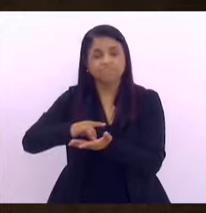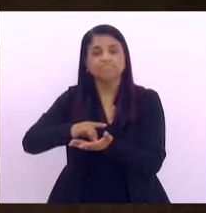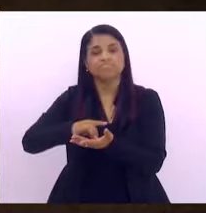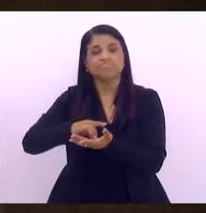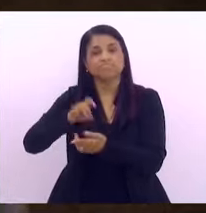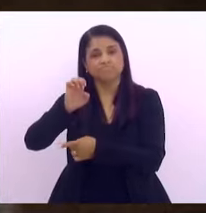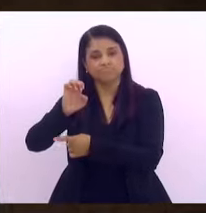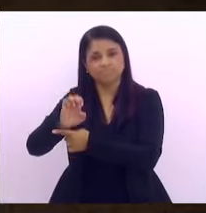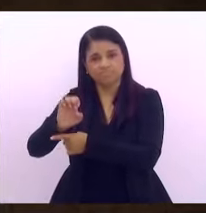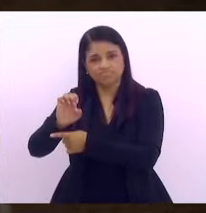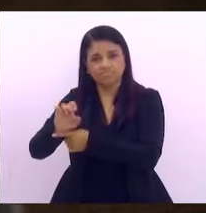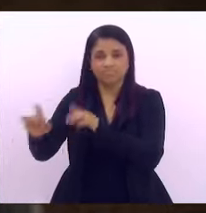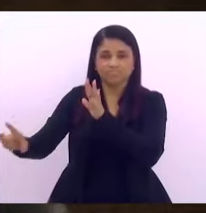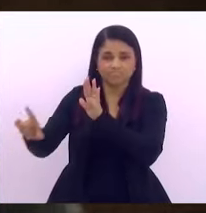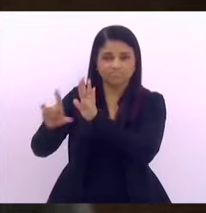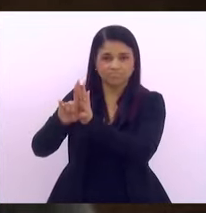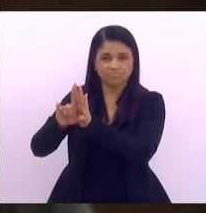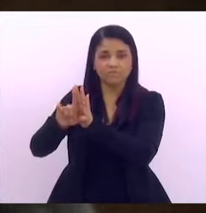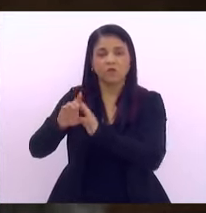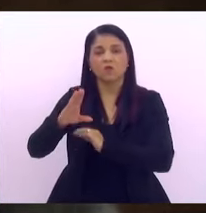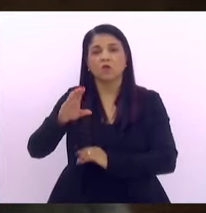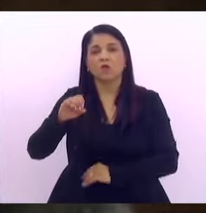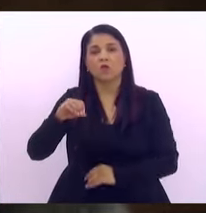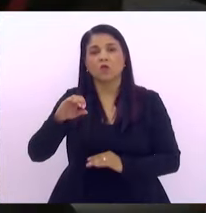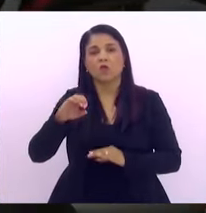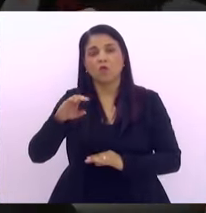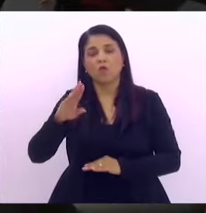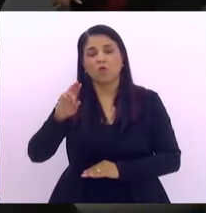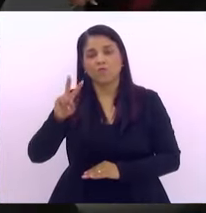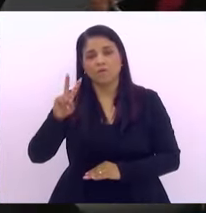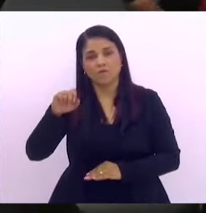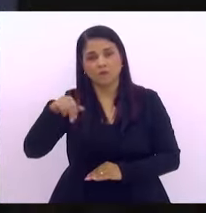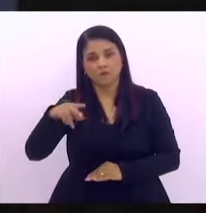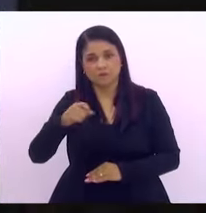Estado, conforme determinado pela Convenção de 1948.